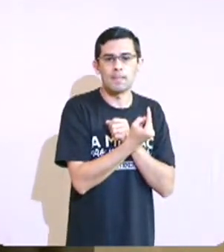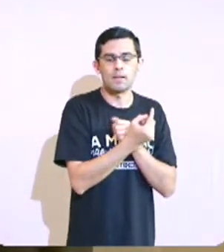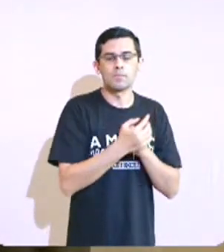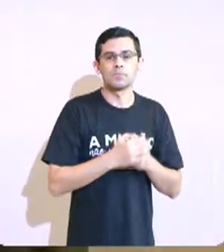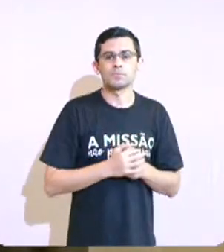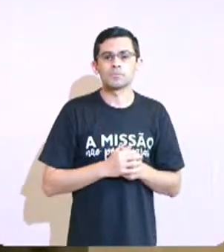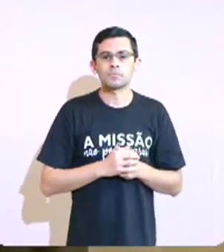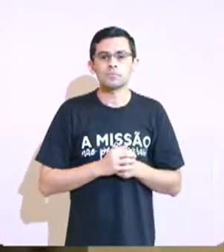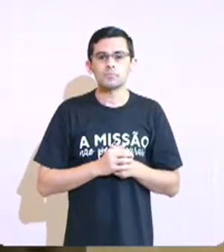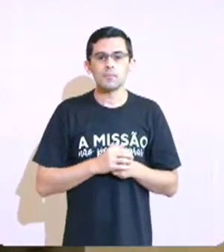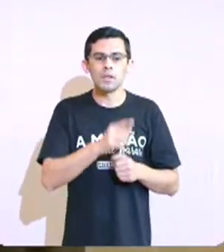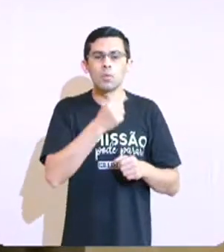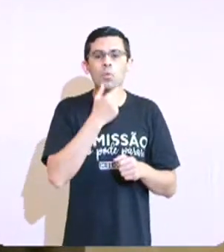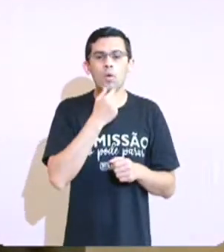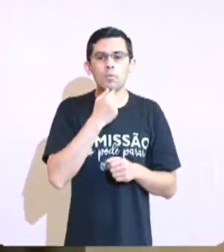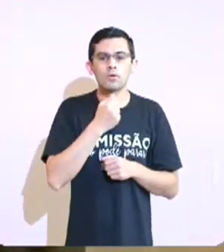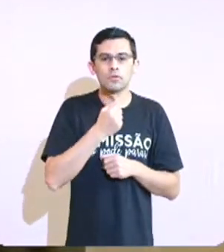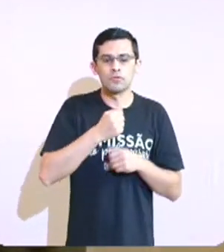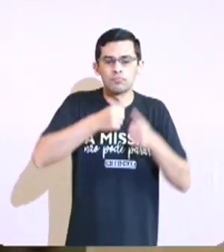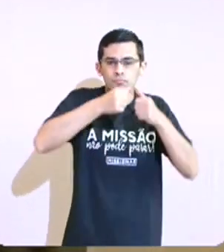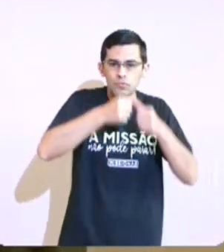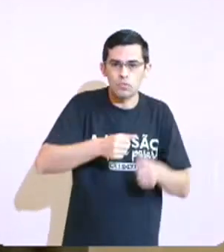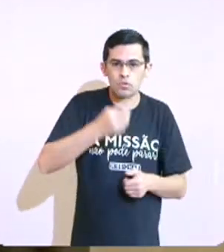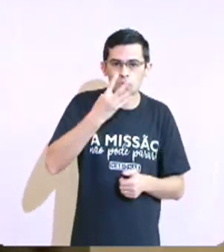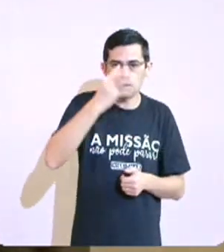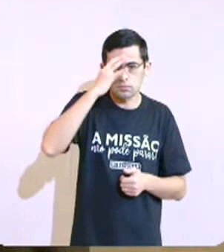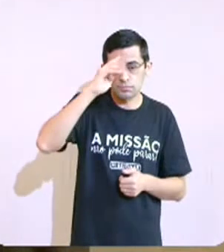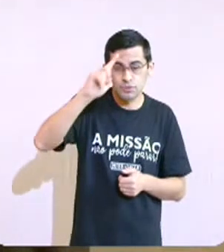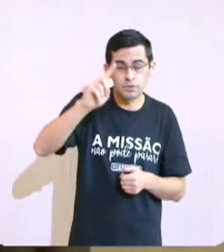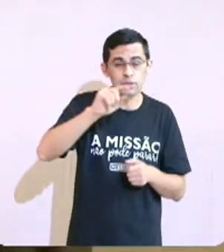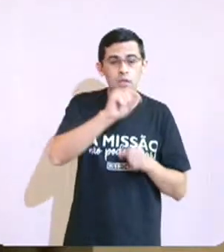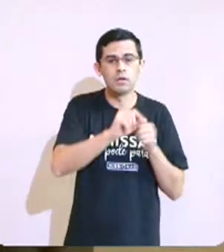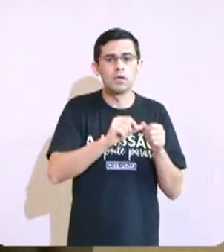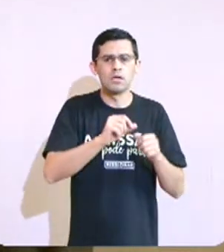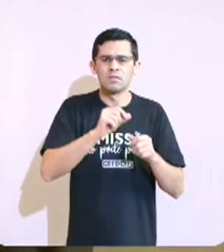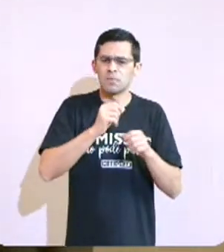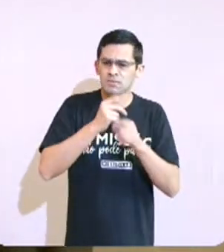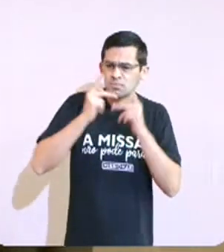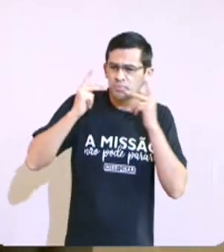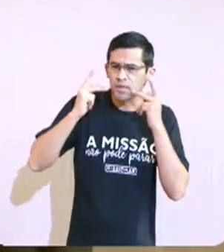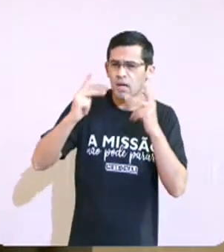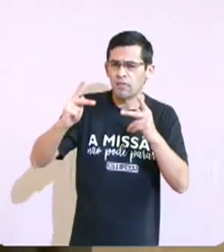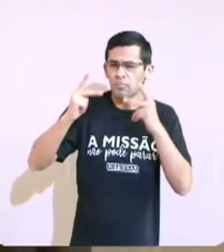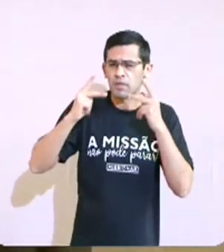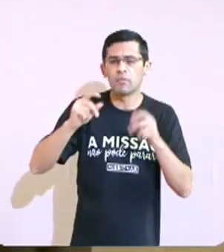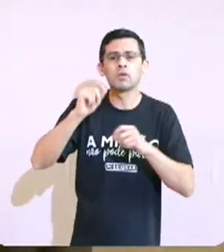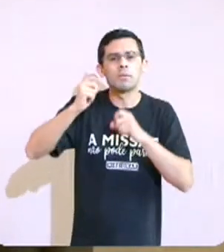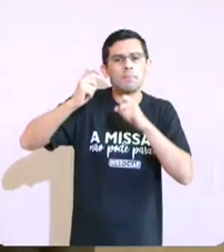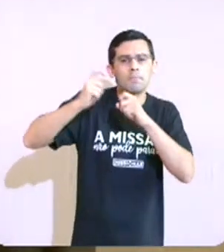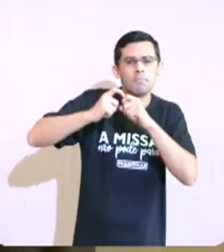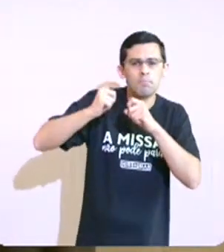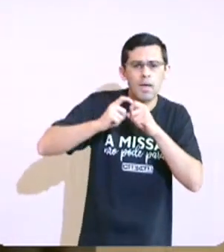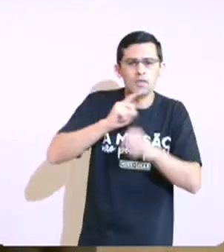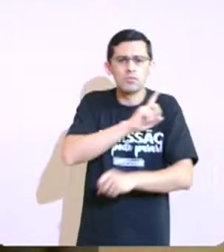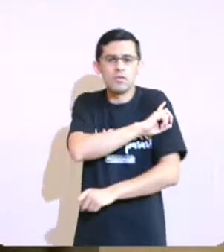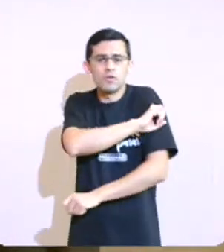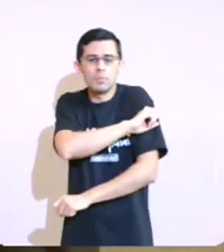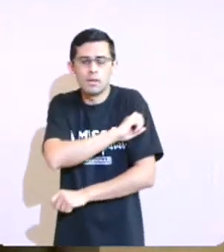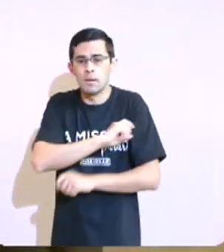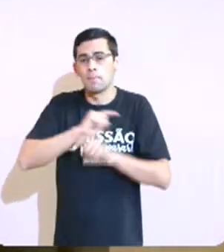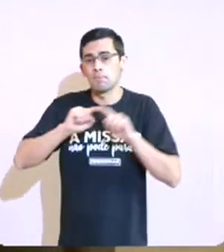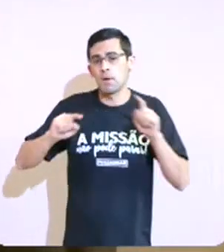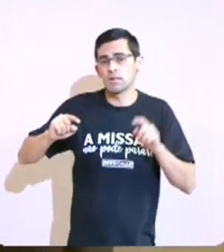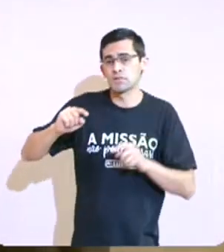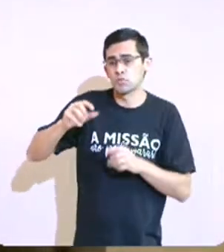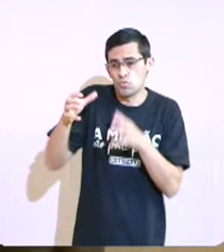pré-coma, onde ele ficou mais 4 dias. E ali a pregação dele era para os médicos e enfermeiros, ao ponto de que no 3º